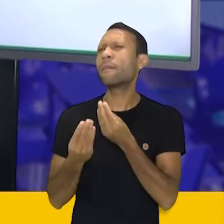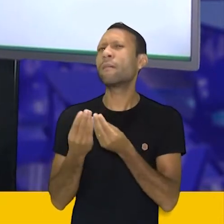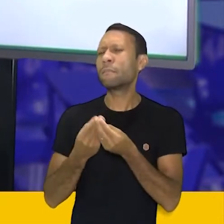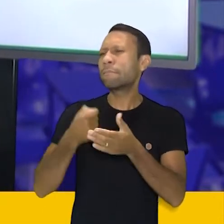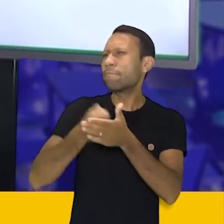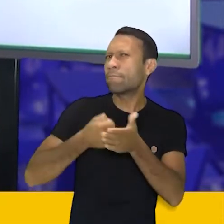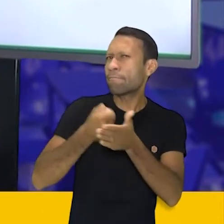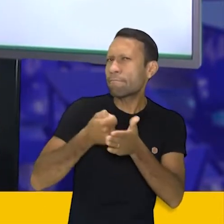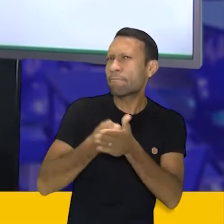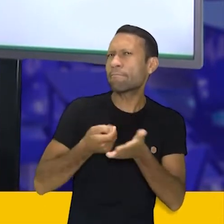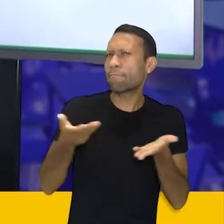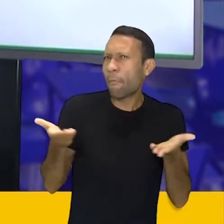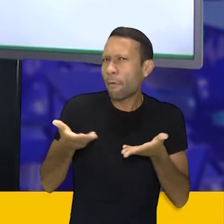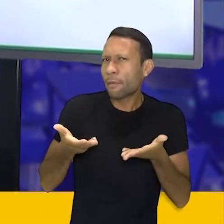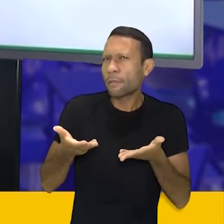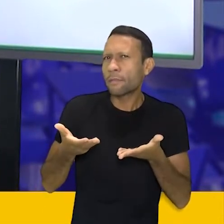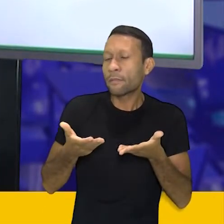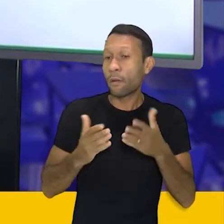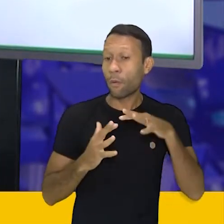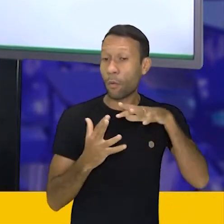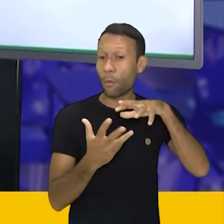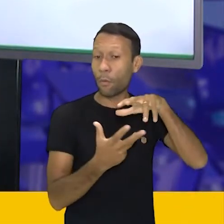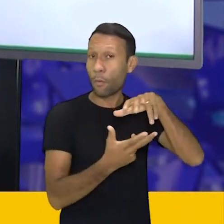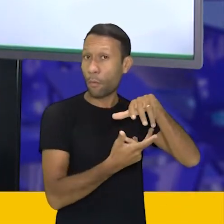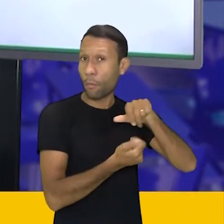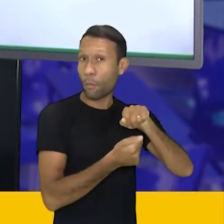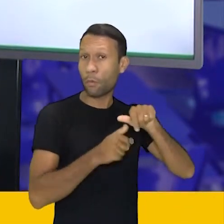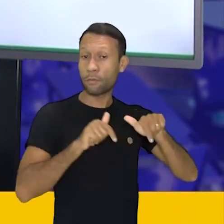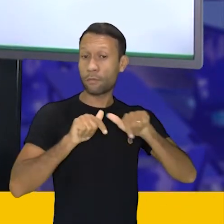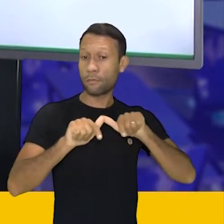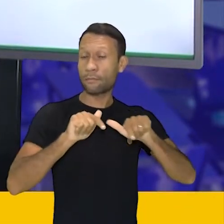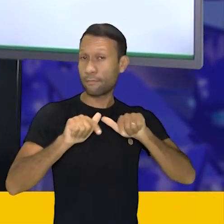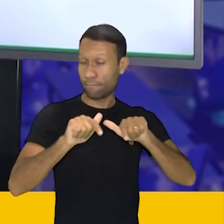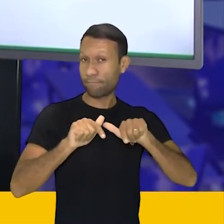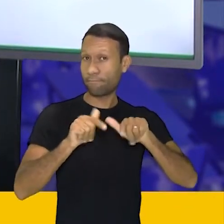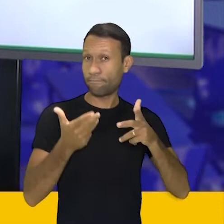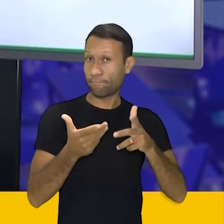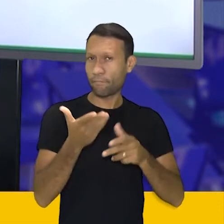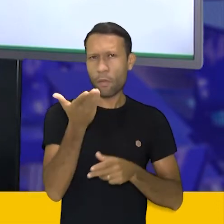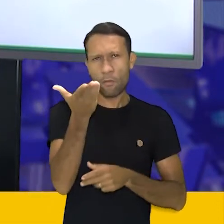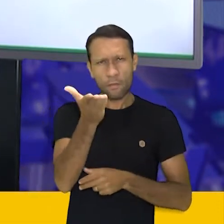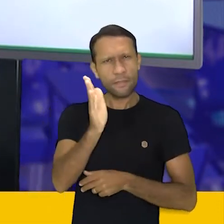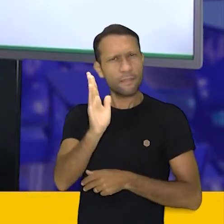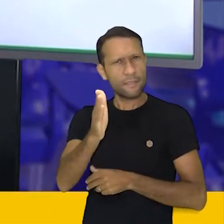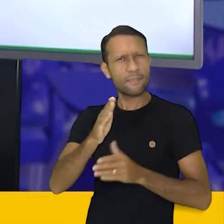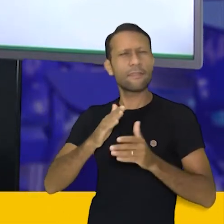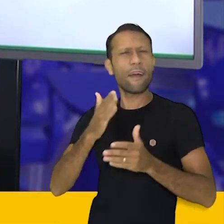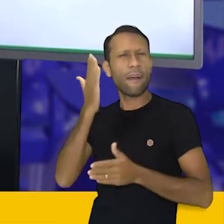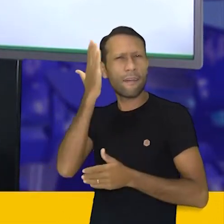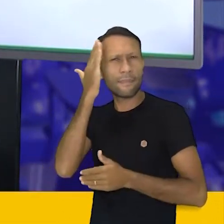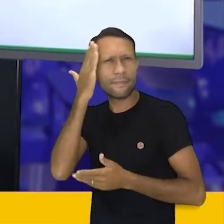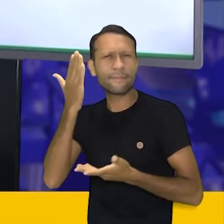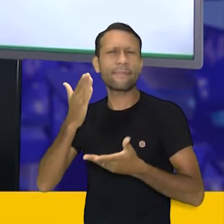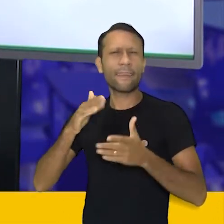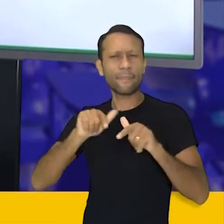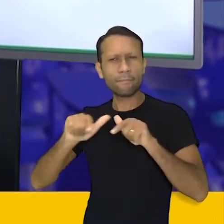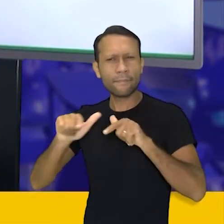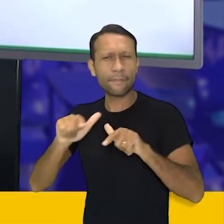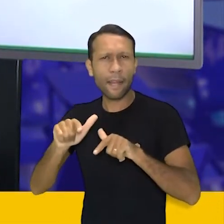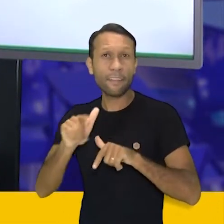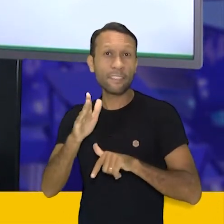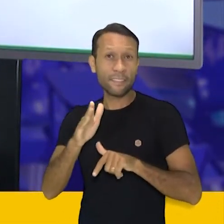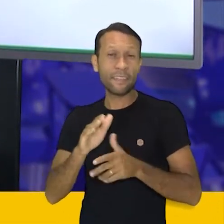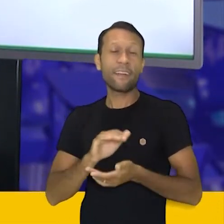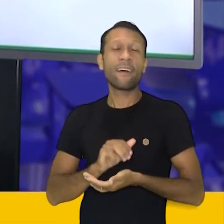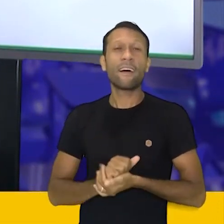bastante pertinente e atual. O mundo do trabalho. Que aí vocês já estudaram em alguns momentos na disciplina